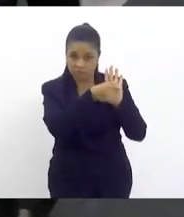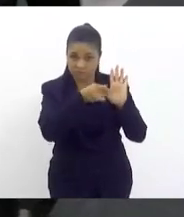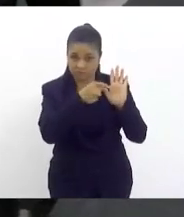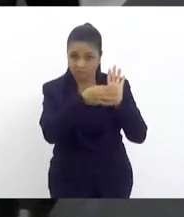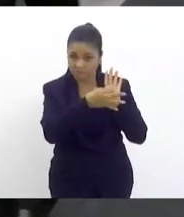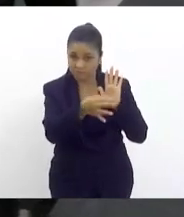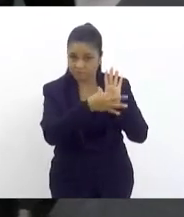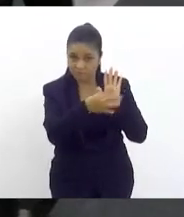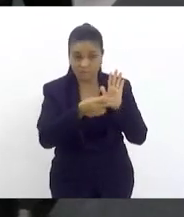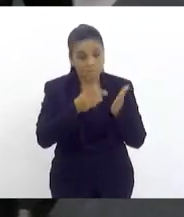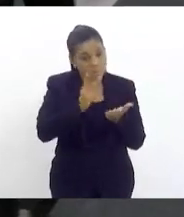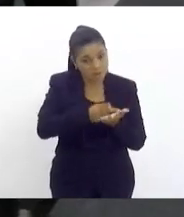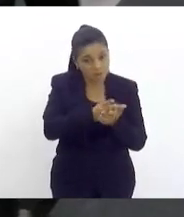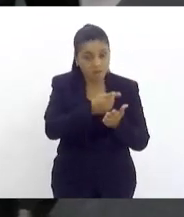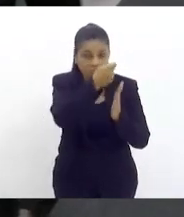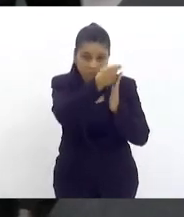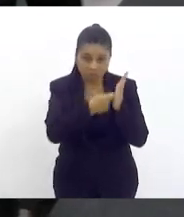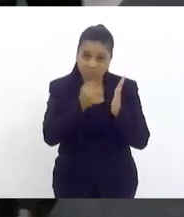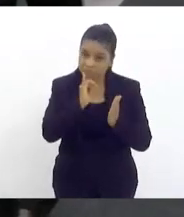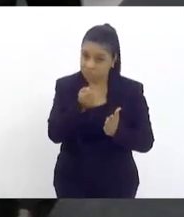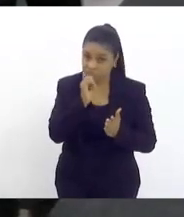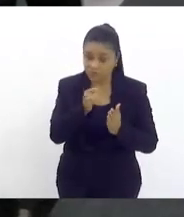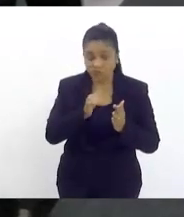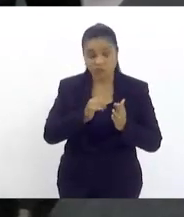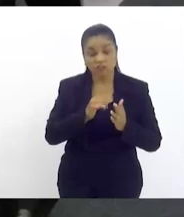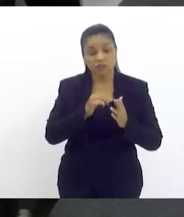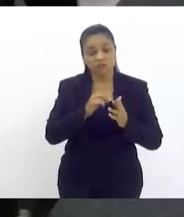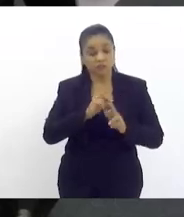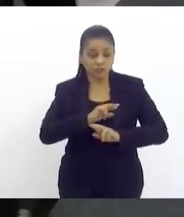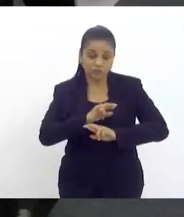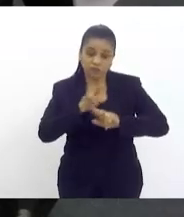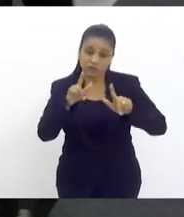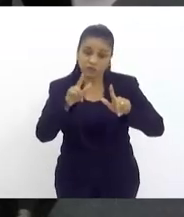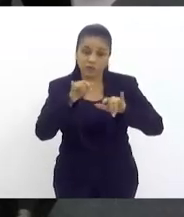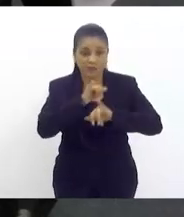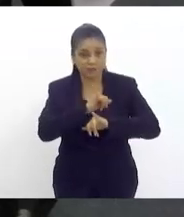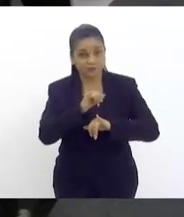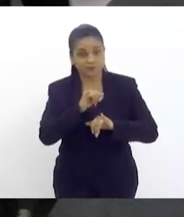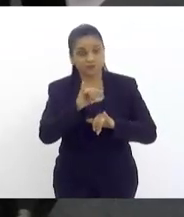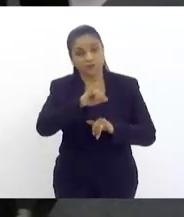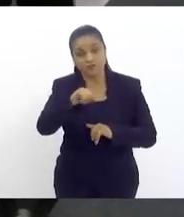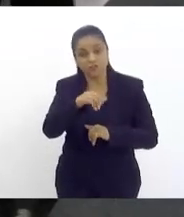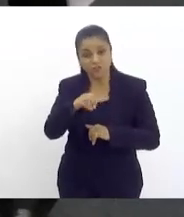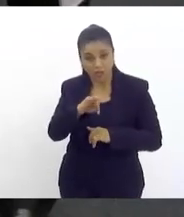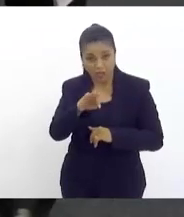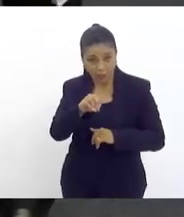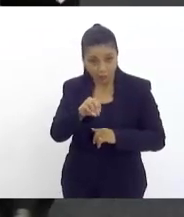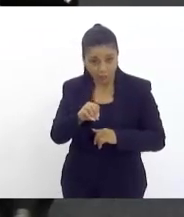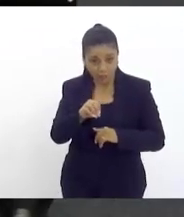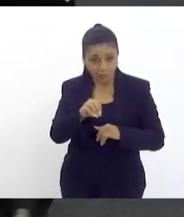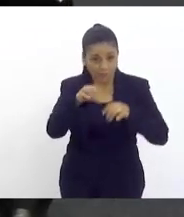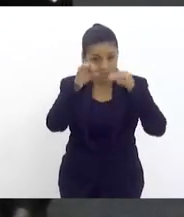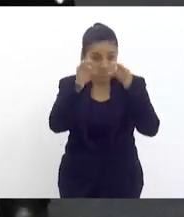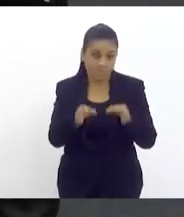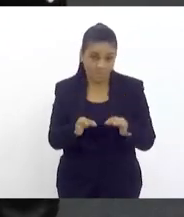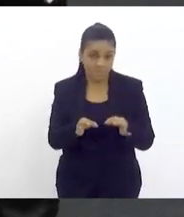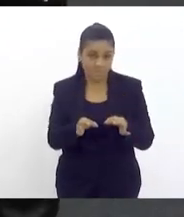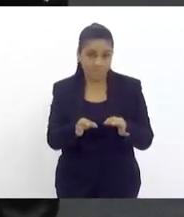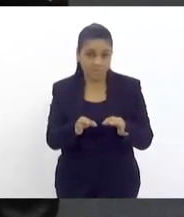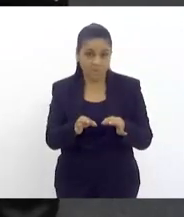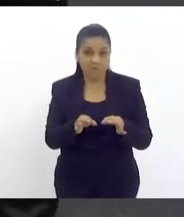mesmo relator, mas de forma diferenciada. E, logo, é mais justo que essa